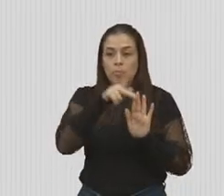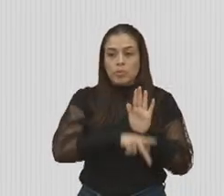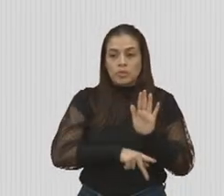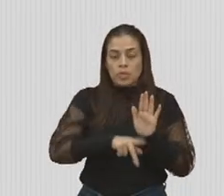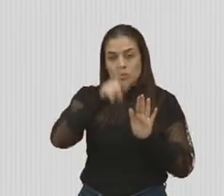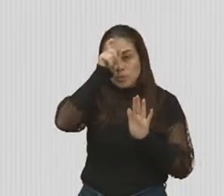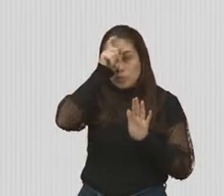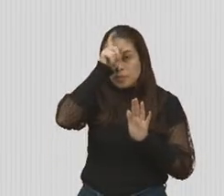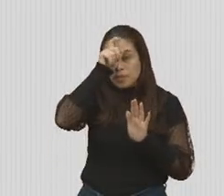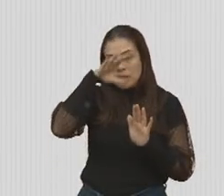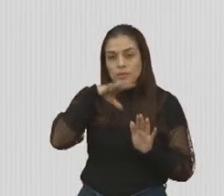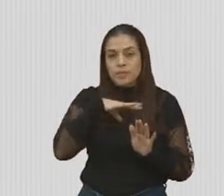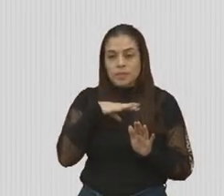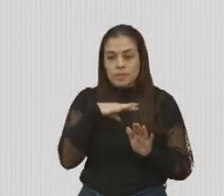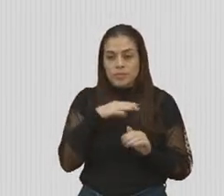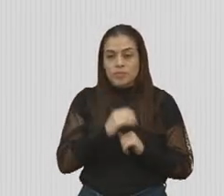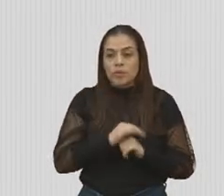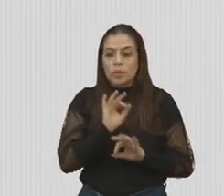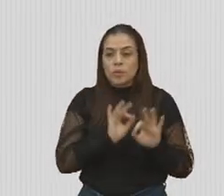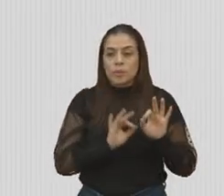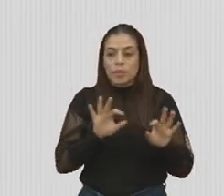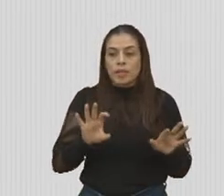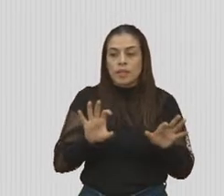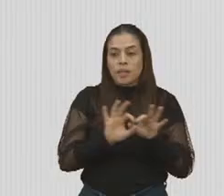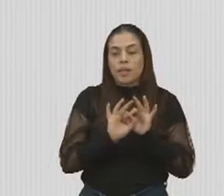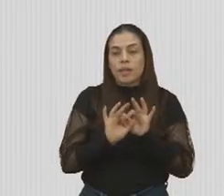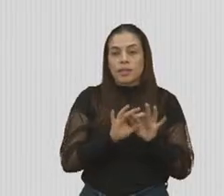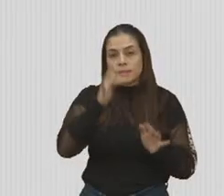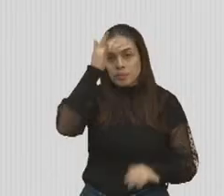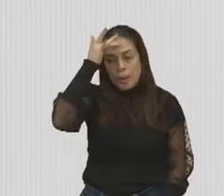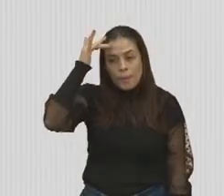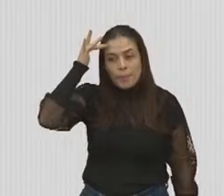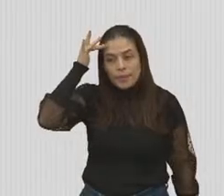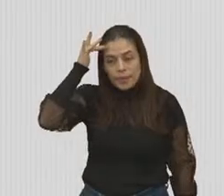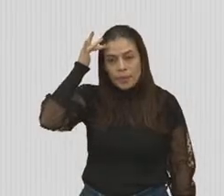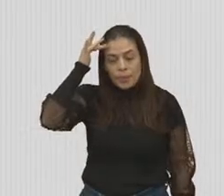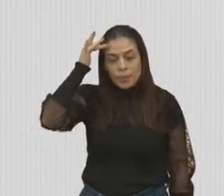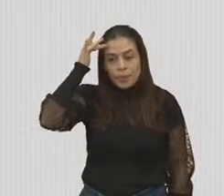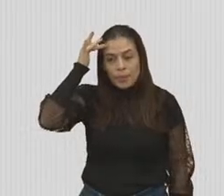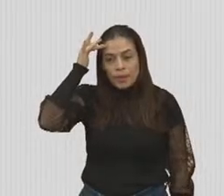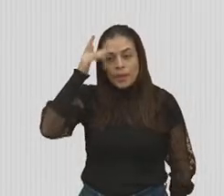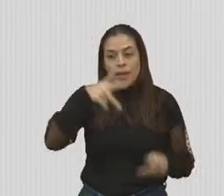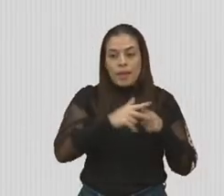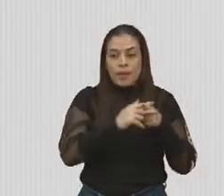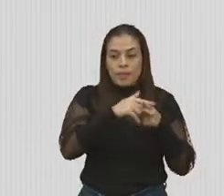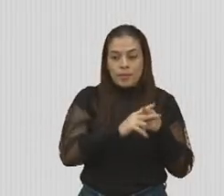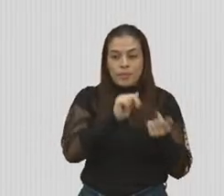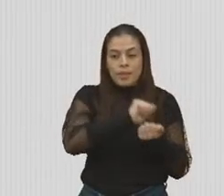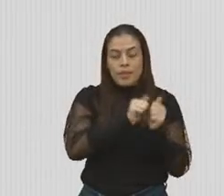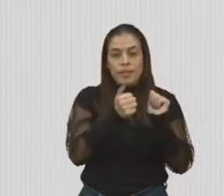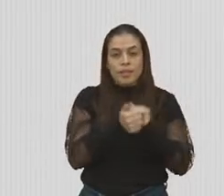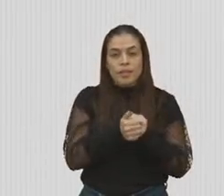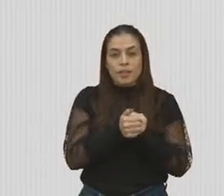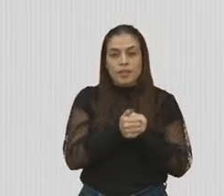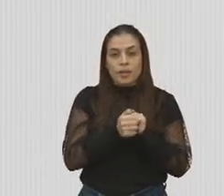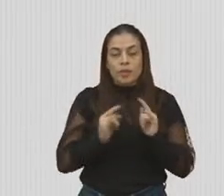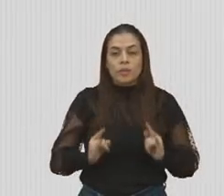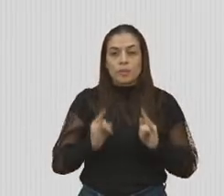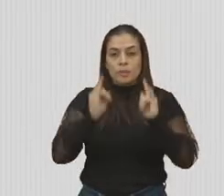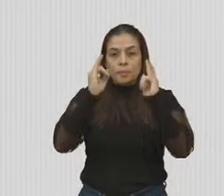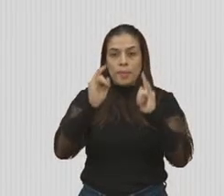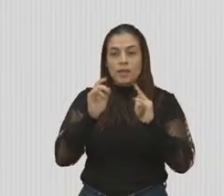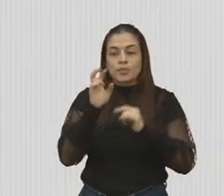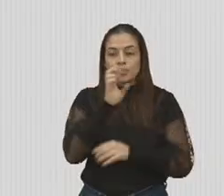Hospital Municipal, no Plano Integrado de Saúde Mental, na reforma e adequação do prédio de vigilância,